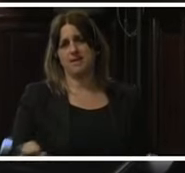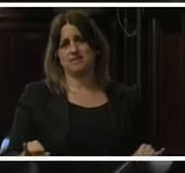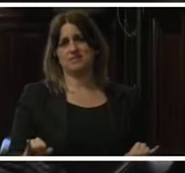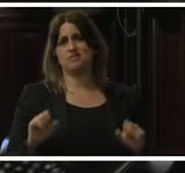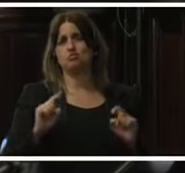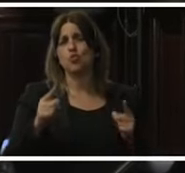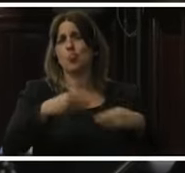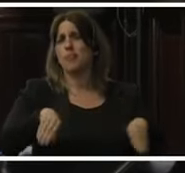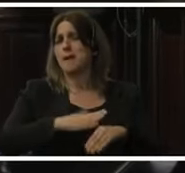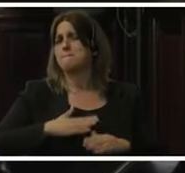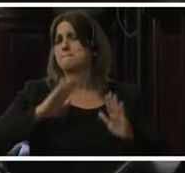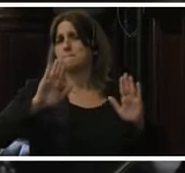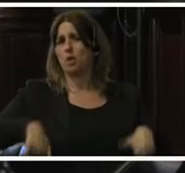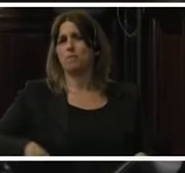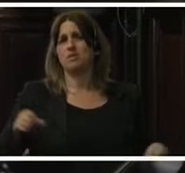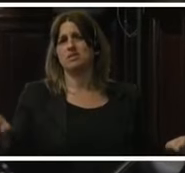legal